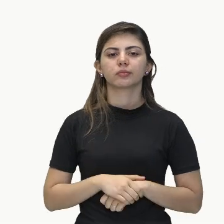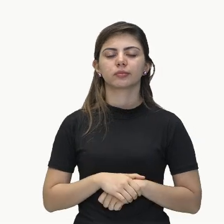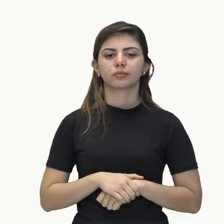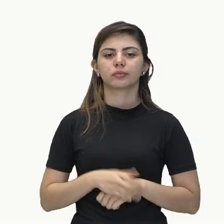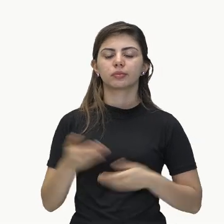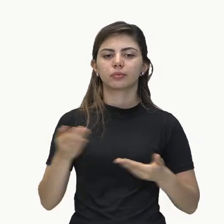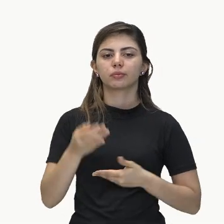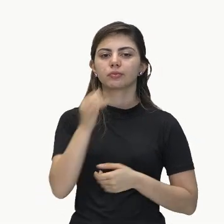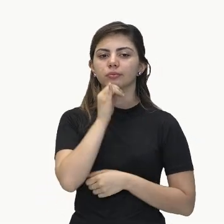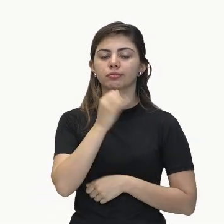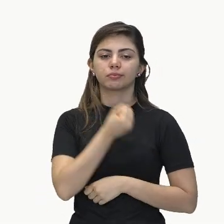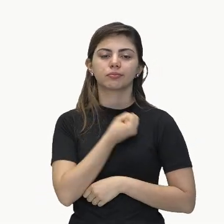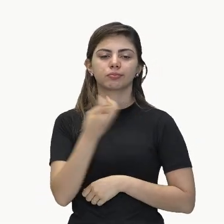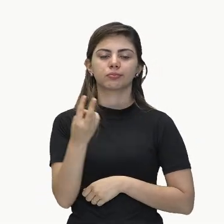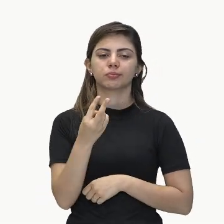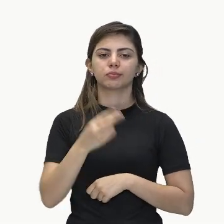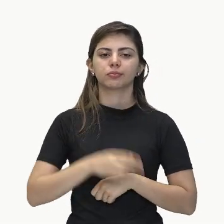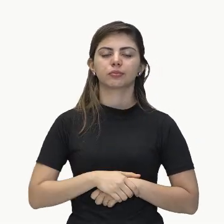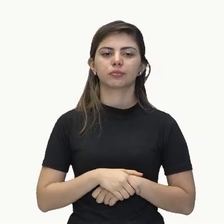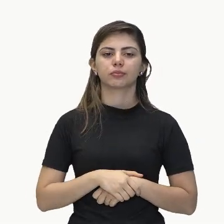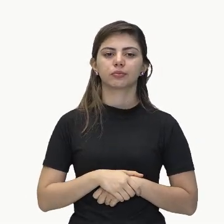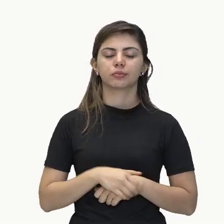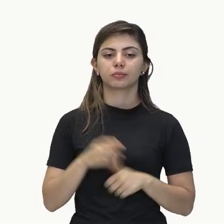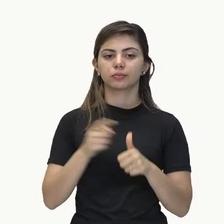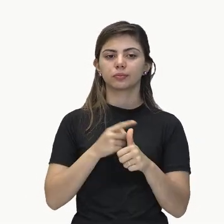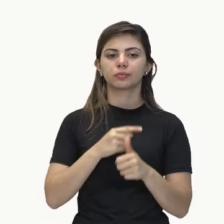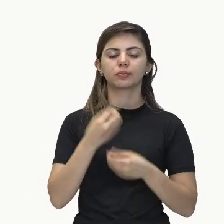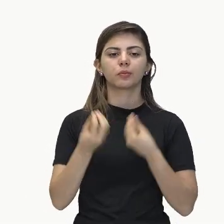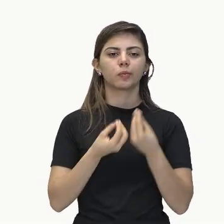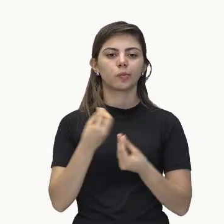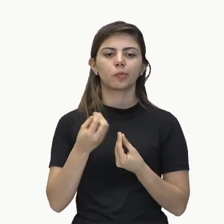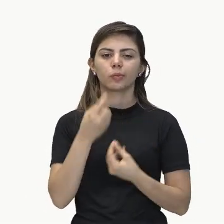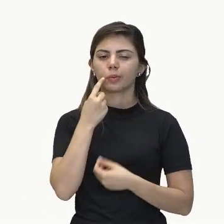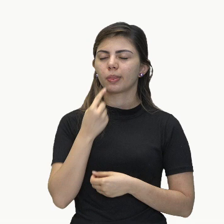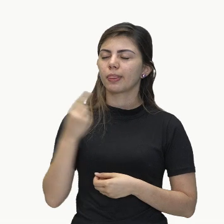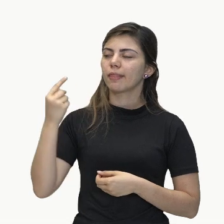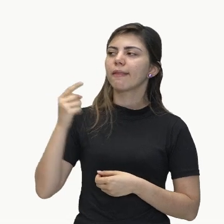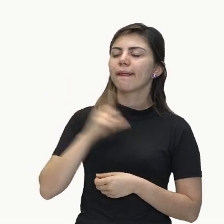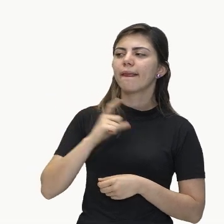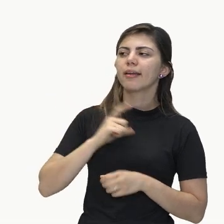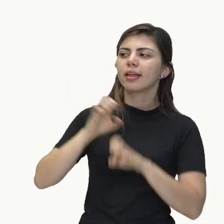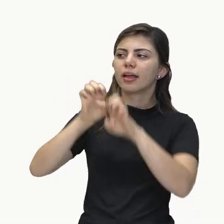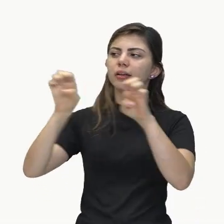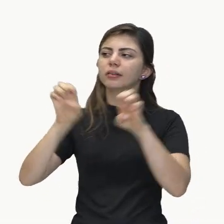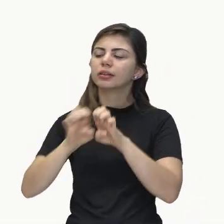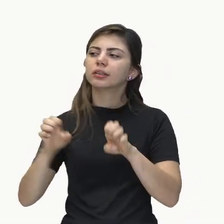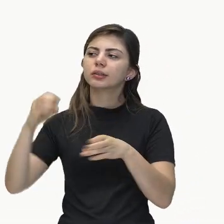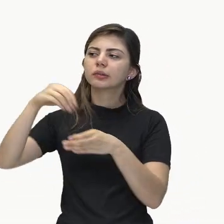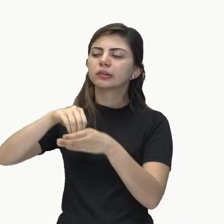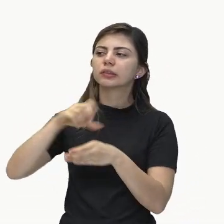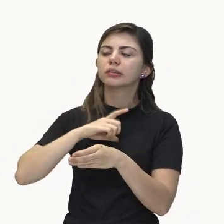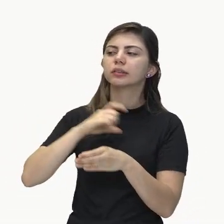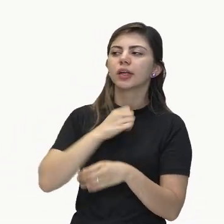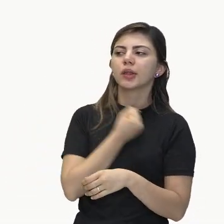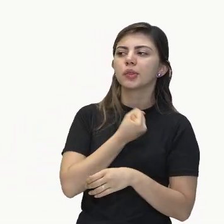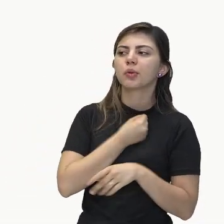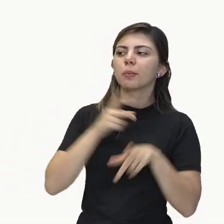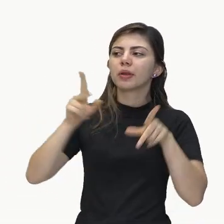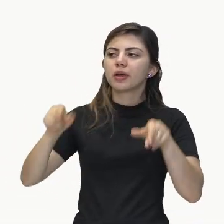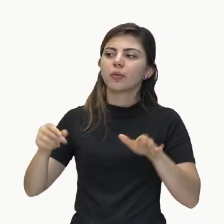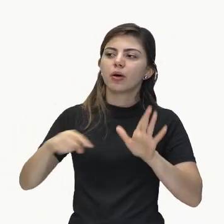nosso segundo exemplo. Primeiro passo, verificar se há termos simétricos ou